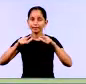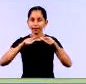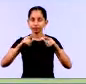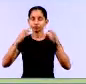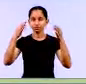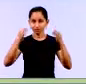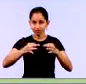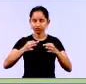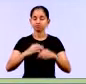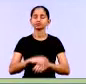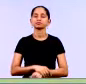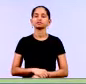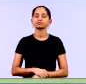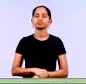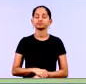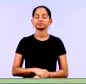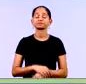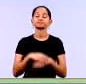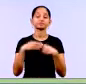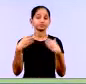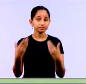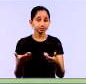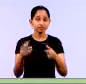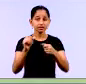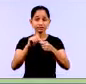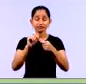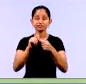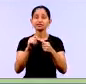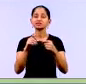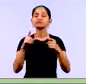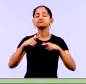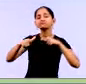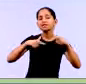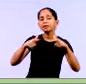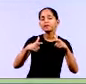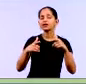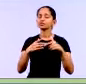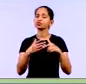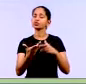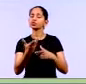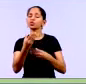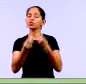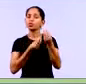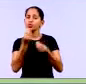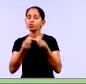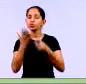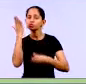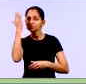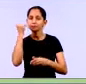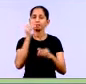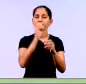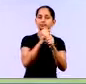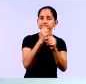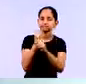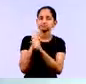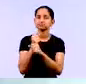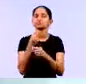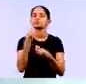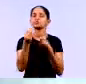Orçamento de mão de obra. O que é que nós vamos tratar nesta peça orçamentária?